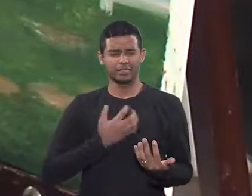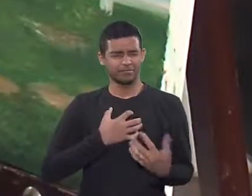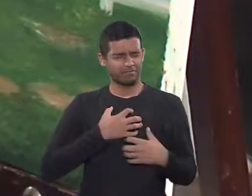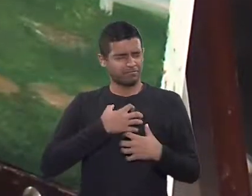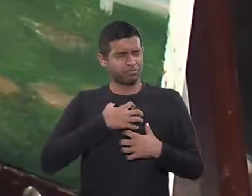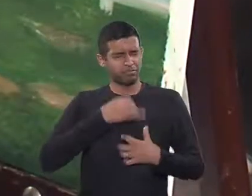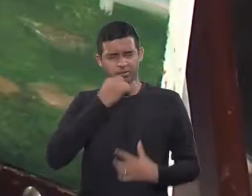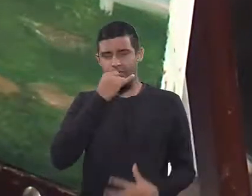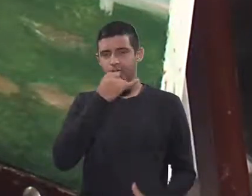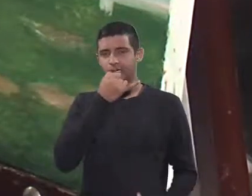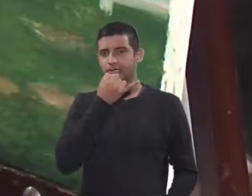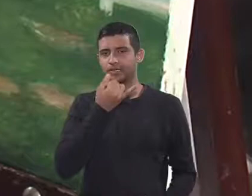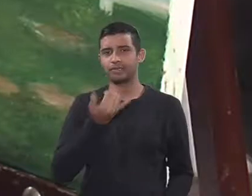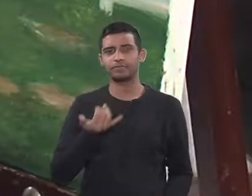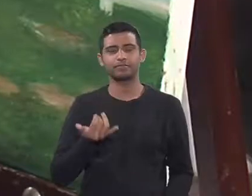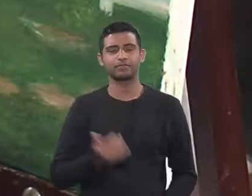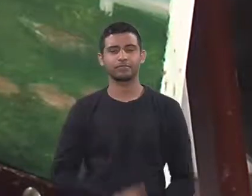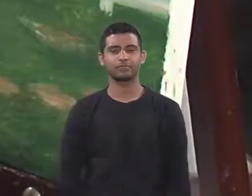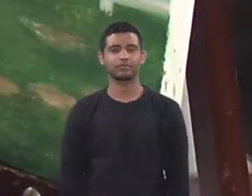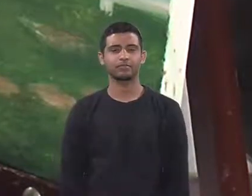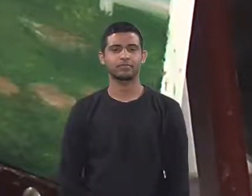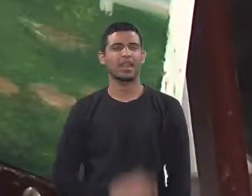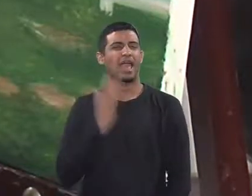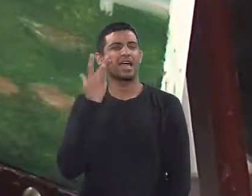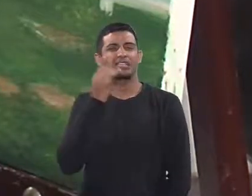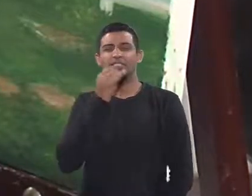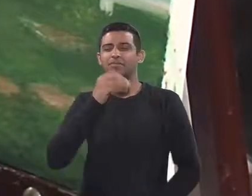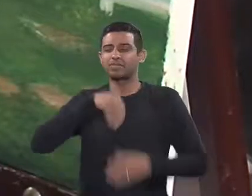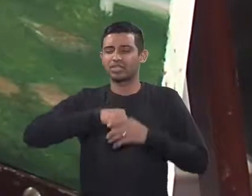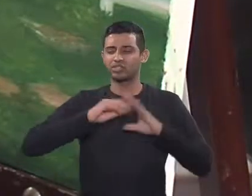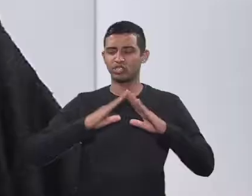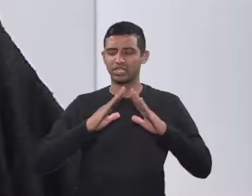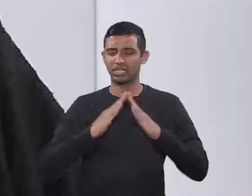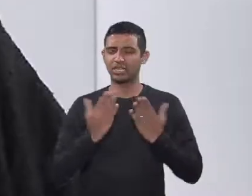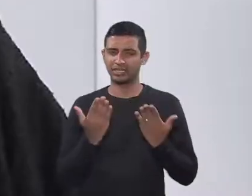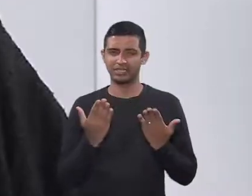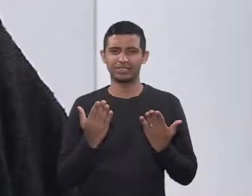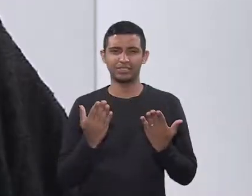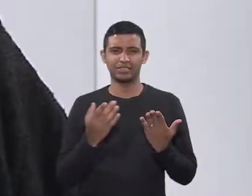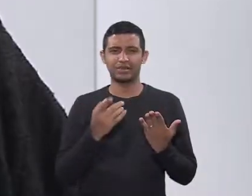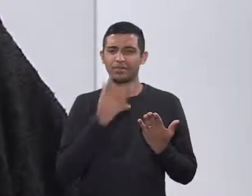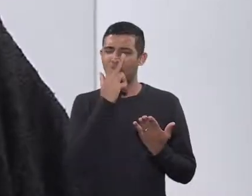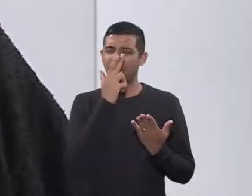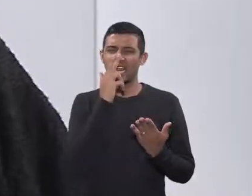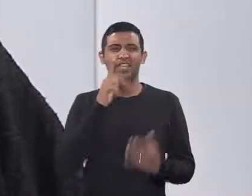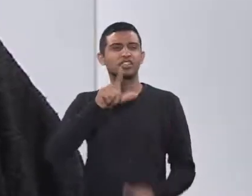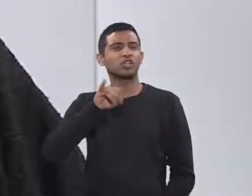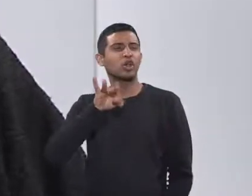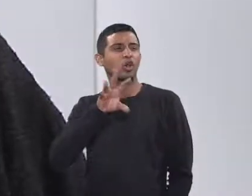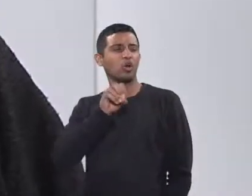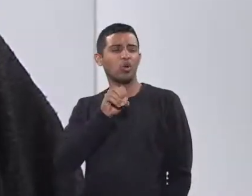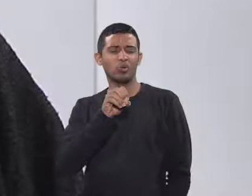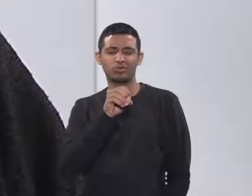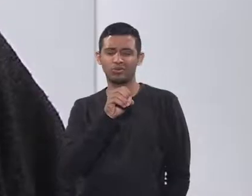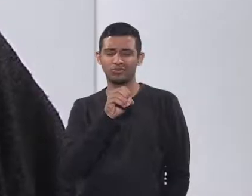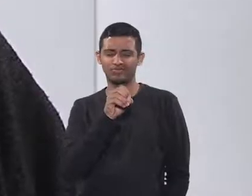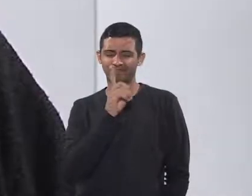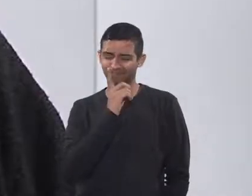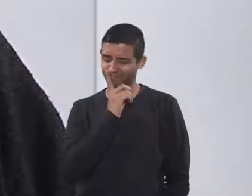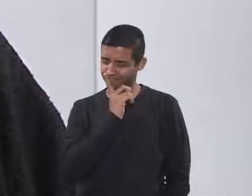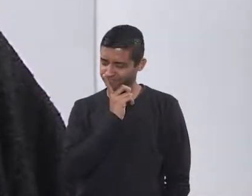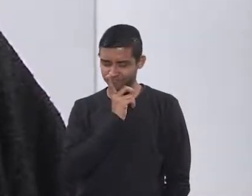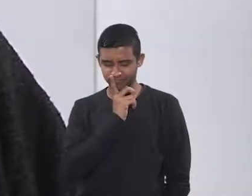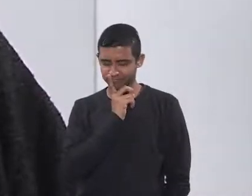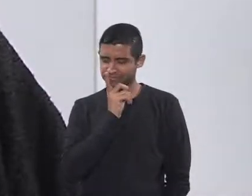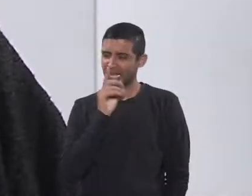triste. Eu acho que realmente a gente passa por uma fase de luto até a gente aprender a